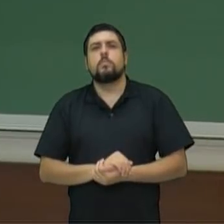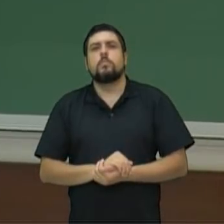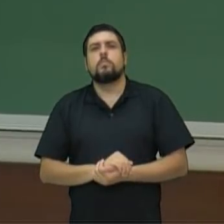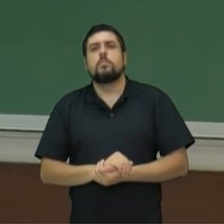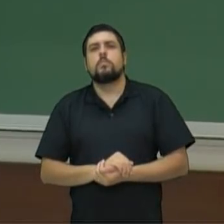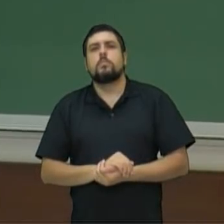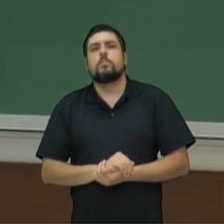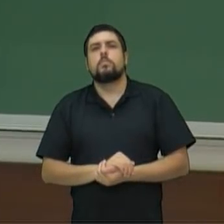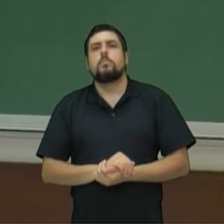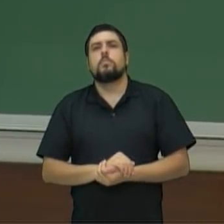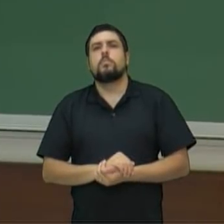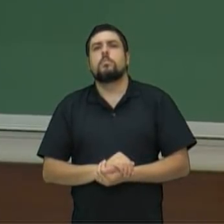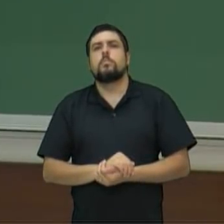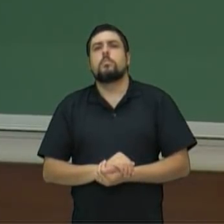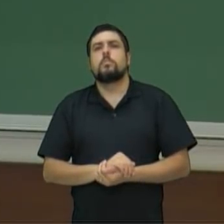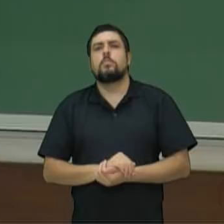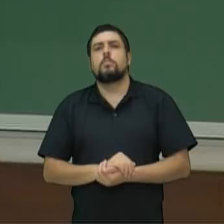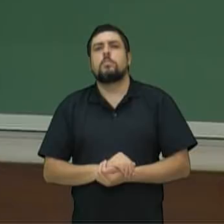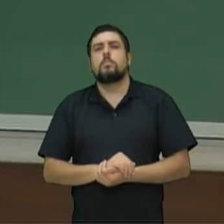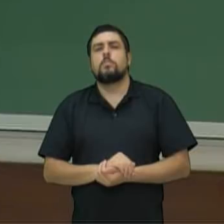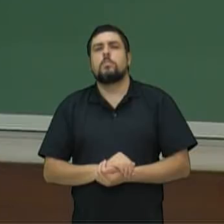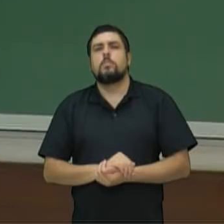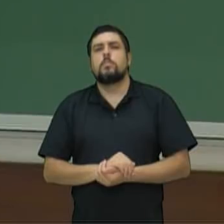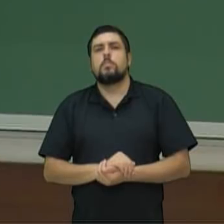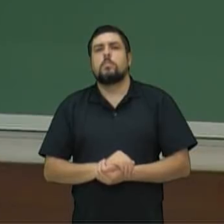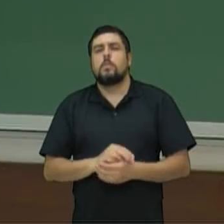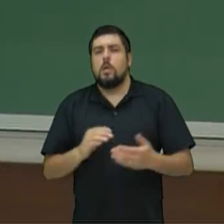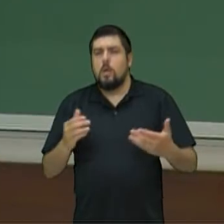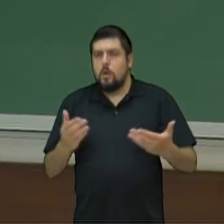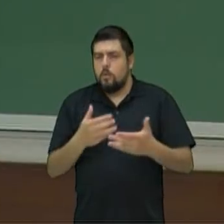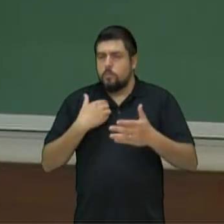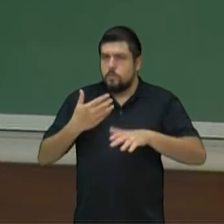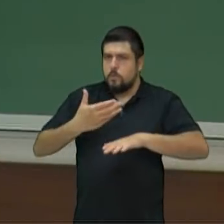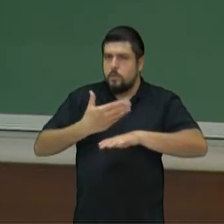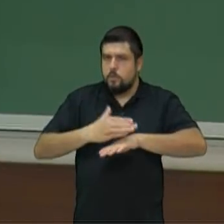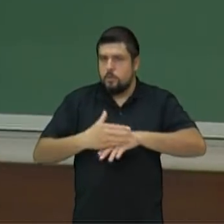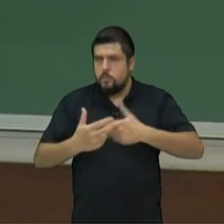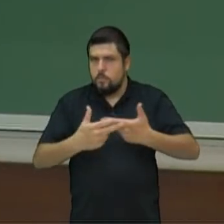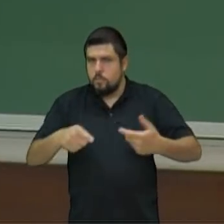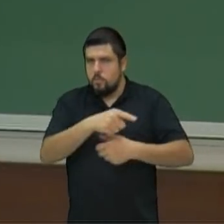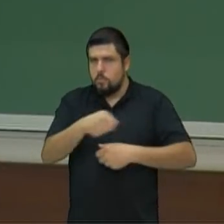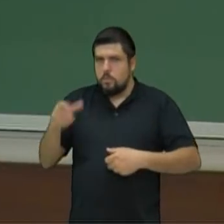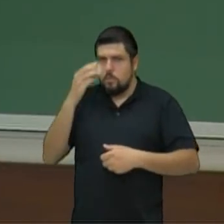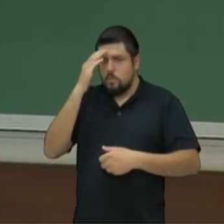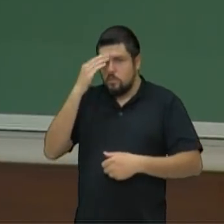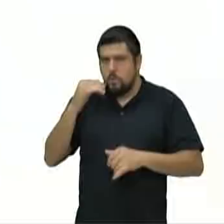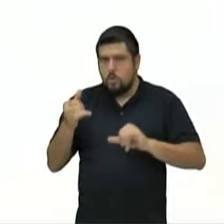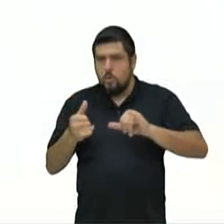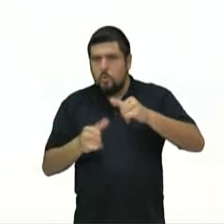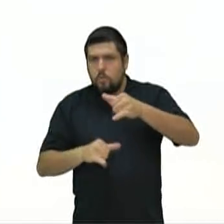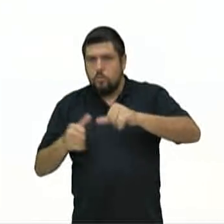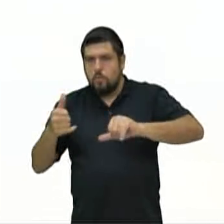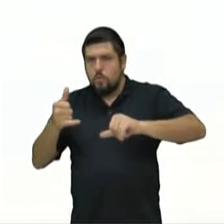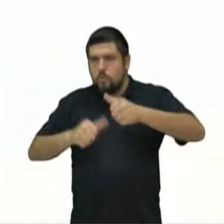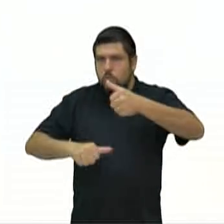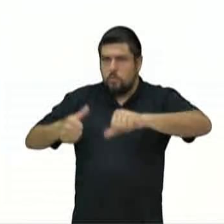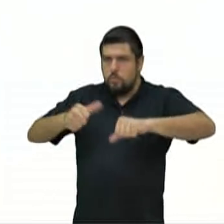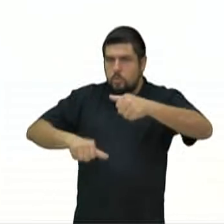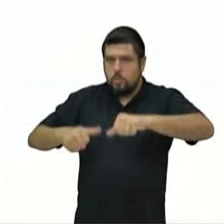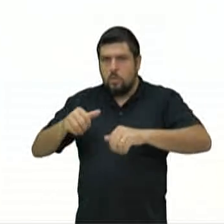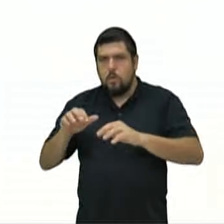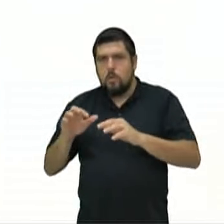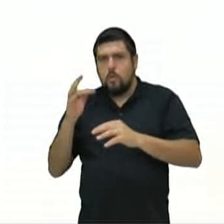Antes de falarmos deles, eu preciso testar algumas coisas, quero ver se vocês entenderam. O químico francês Antoine Lavoisier